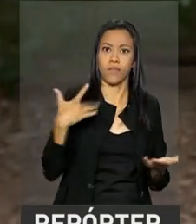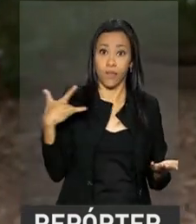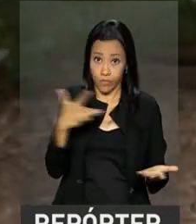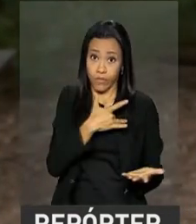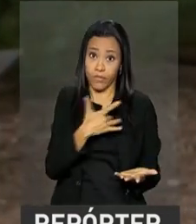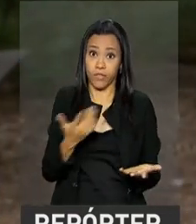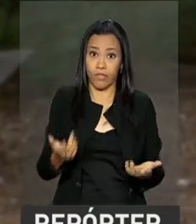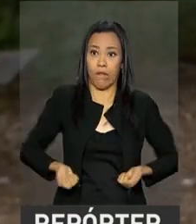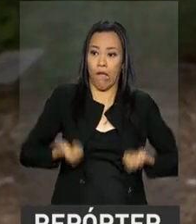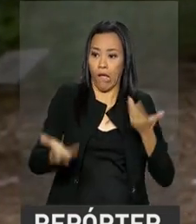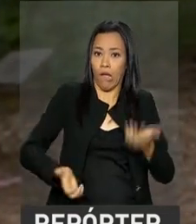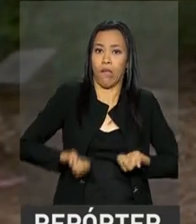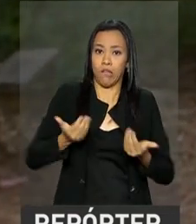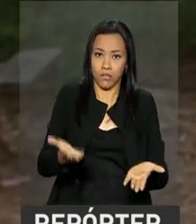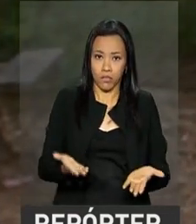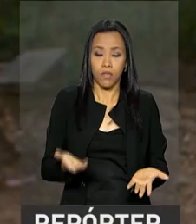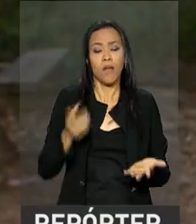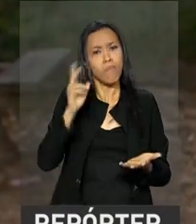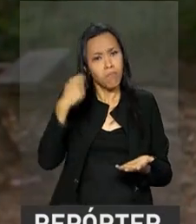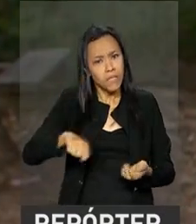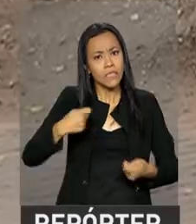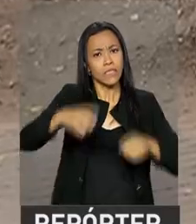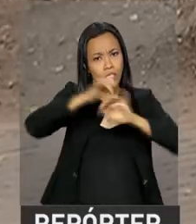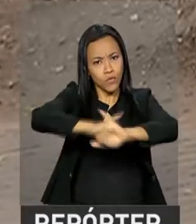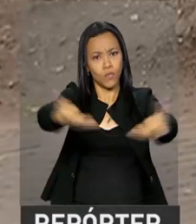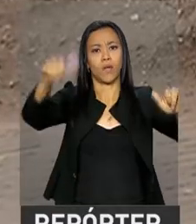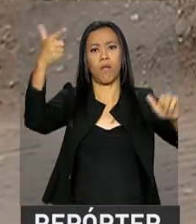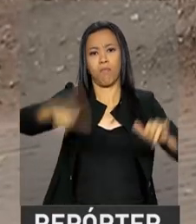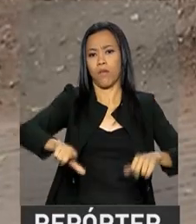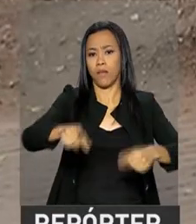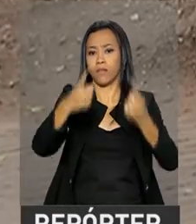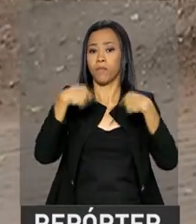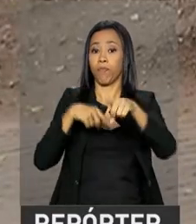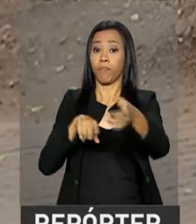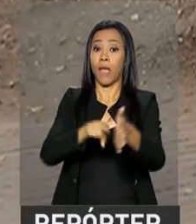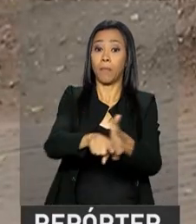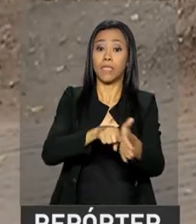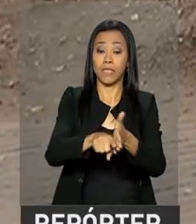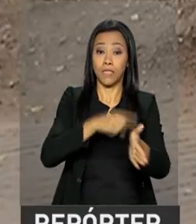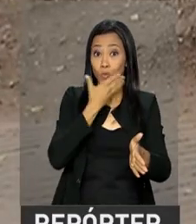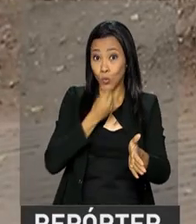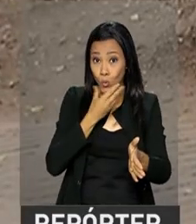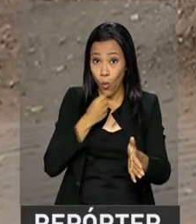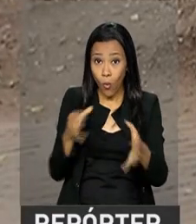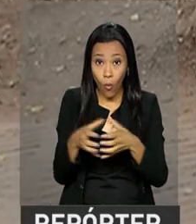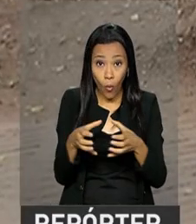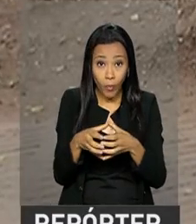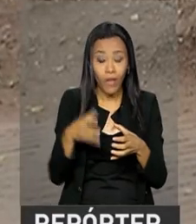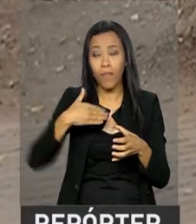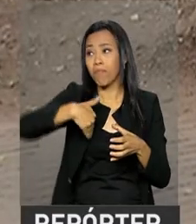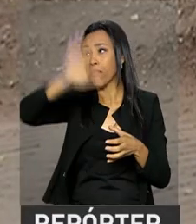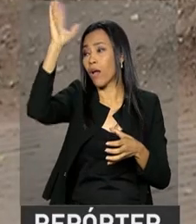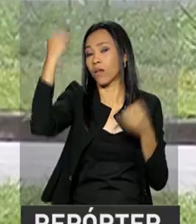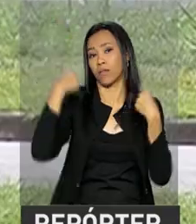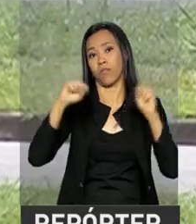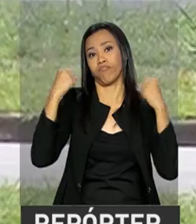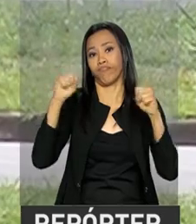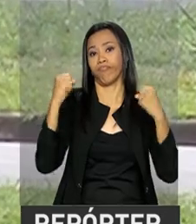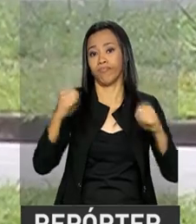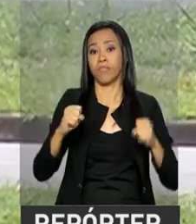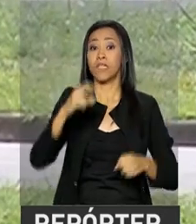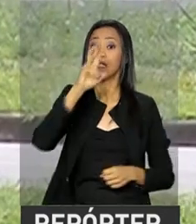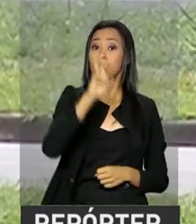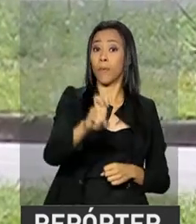que deveria ser bem mais divulgado né a pesquisa mostra ainda que os homens são quem mais pratica atividades físicas